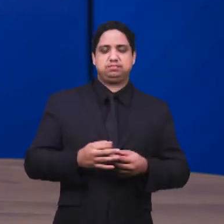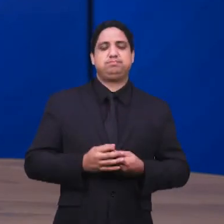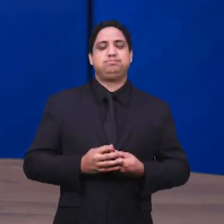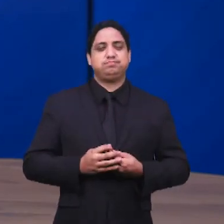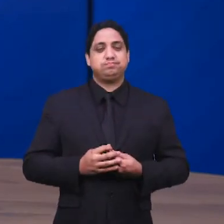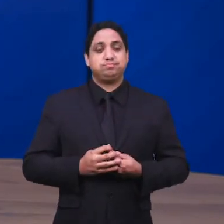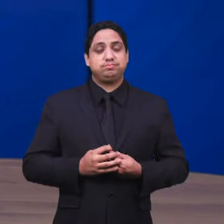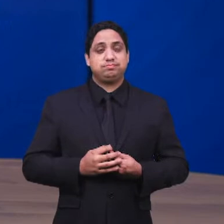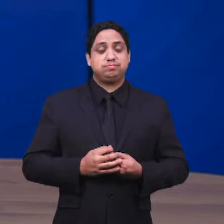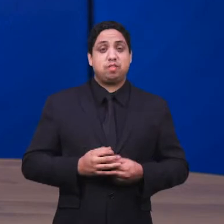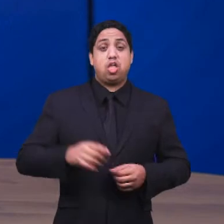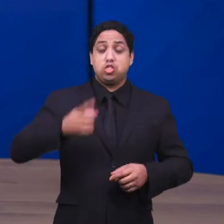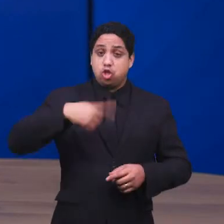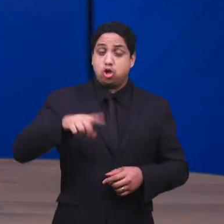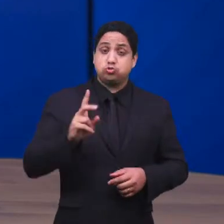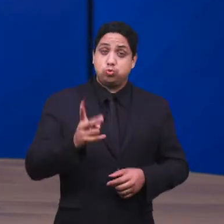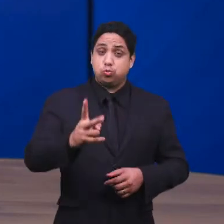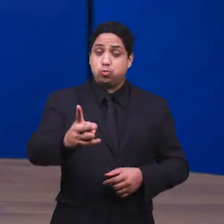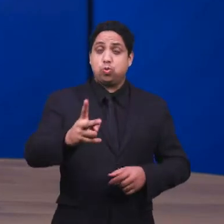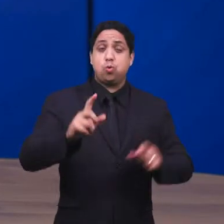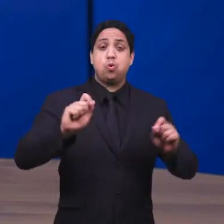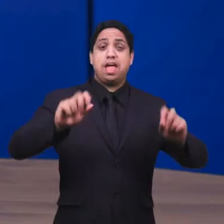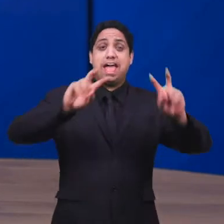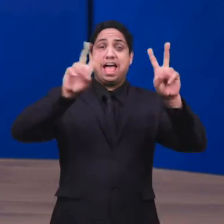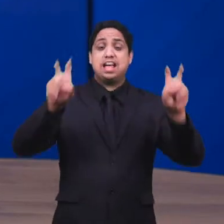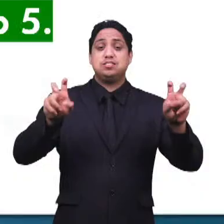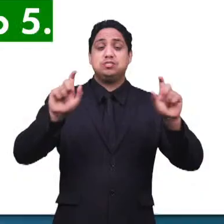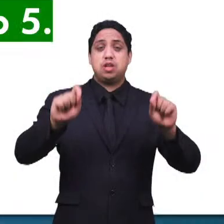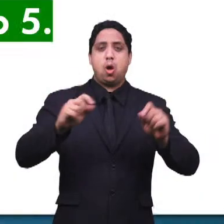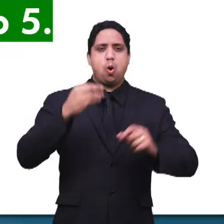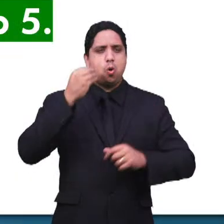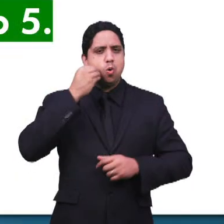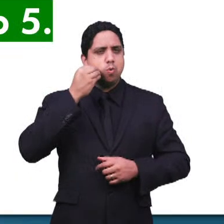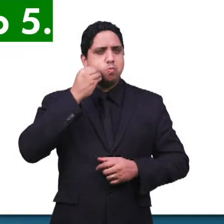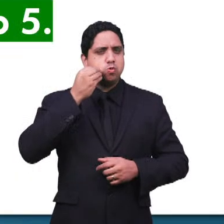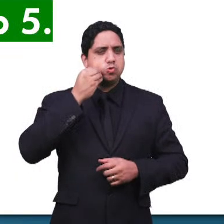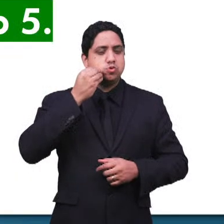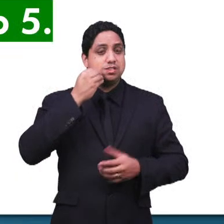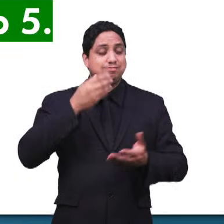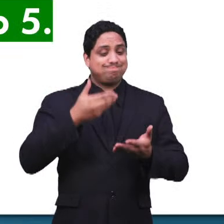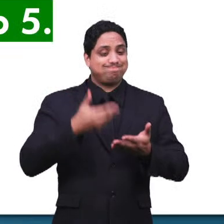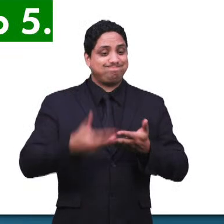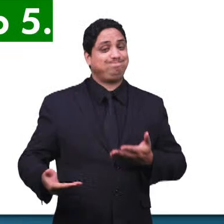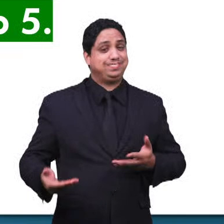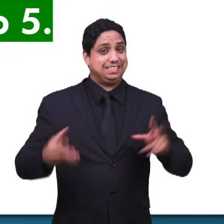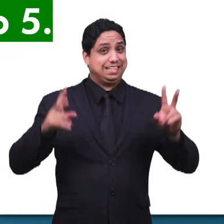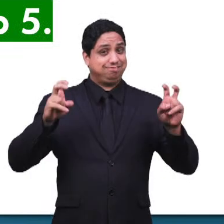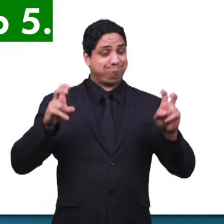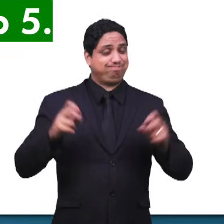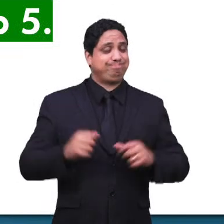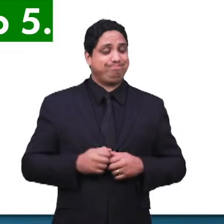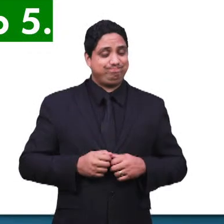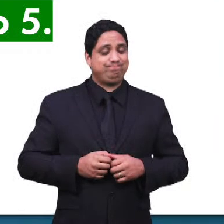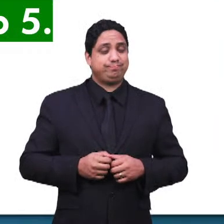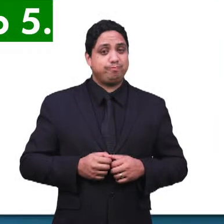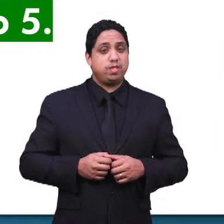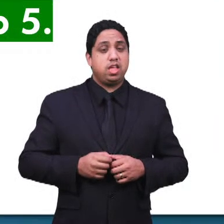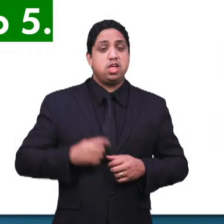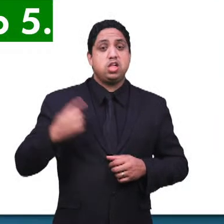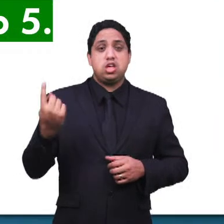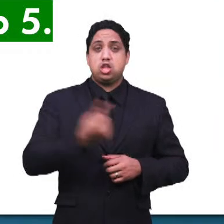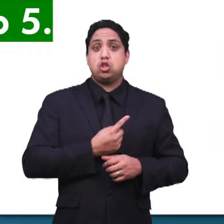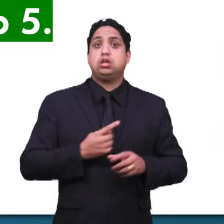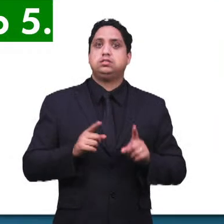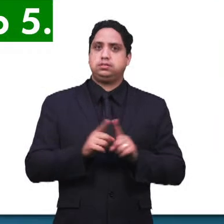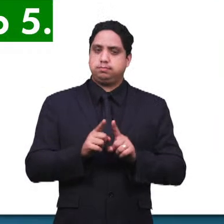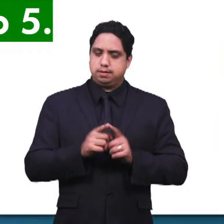e assim por diante. Nós vamos ainda dar continuidade ao nosso tema, que é a oportunidade perdida. E neste tema nosso,